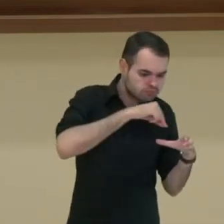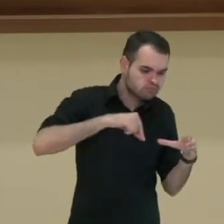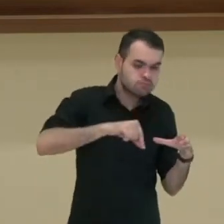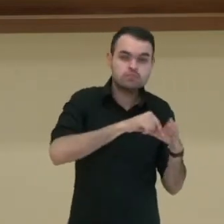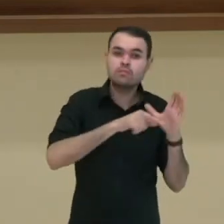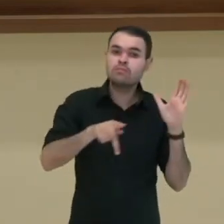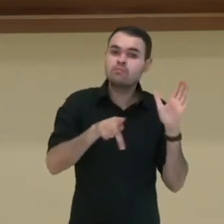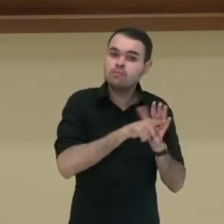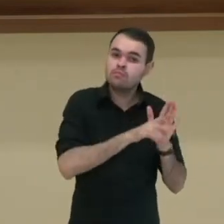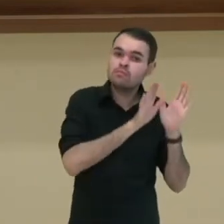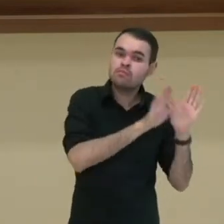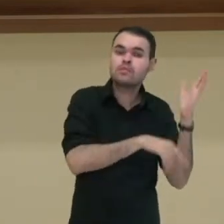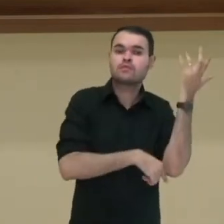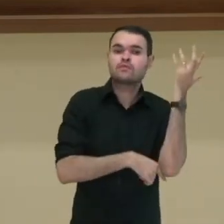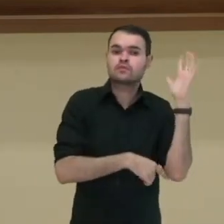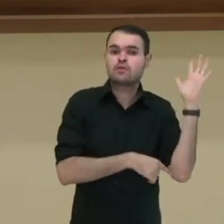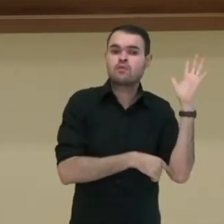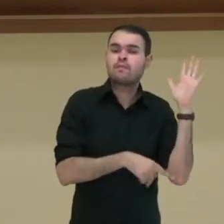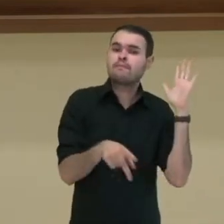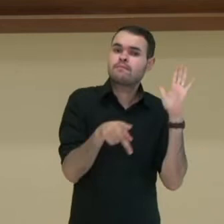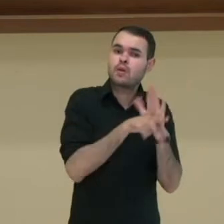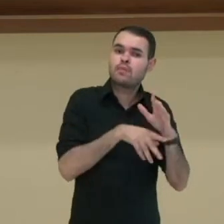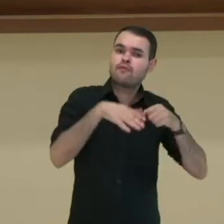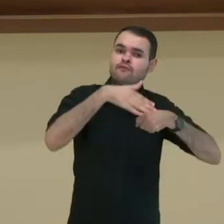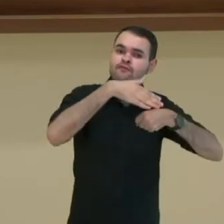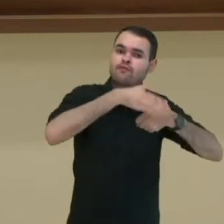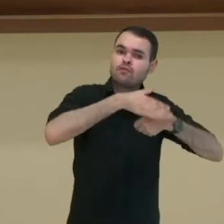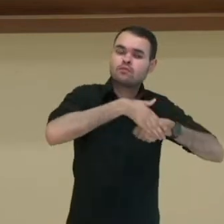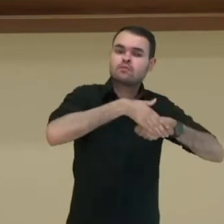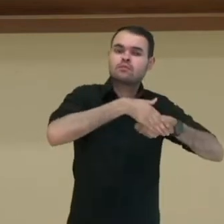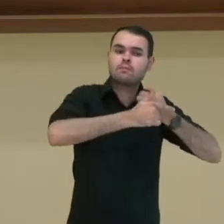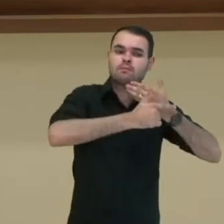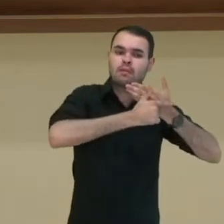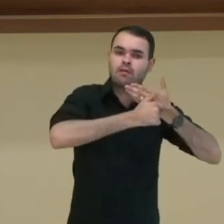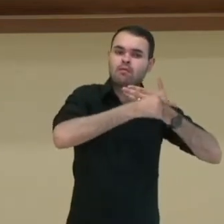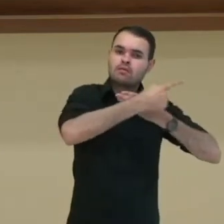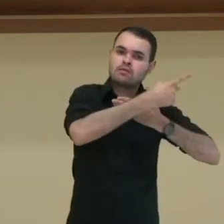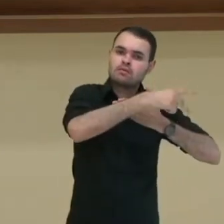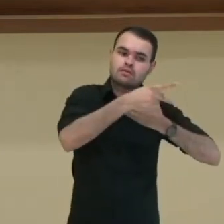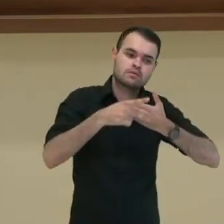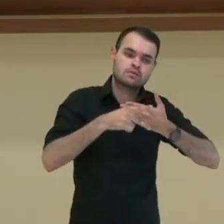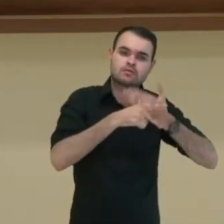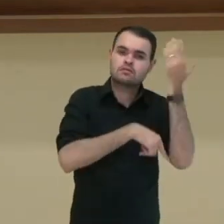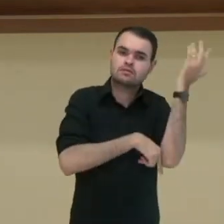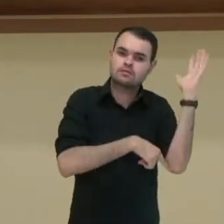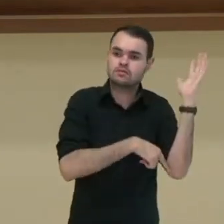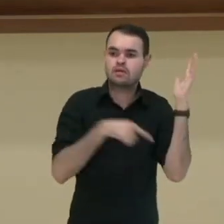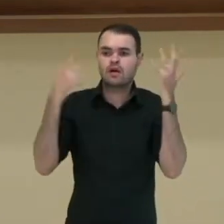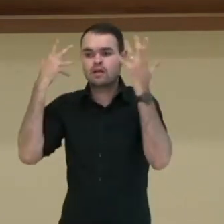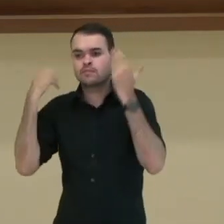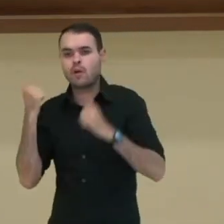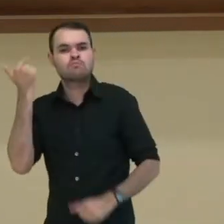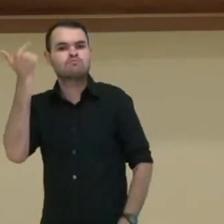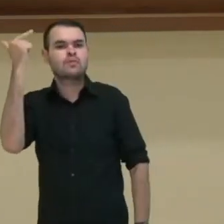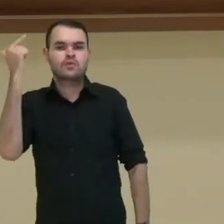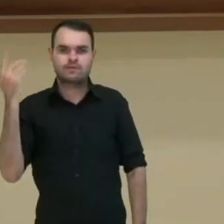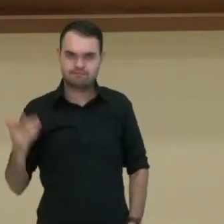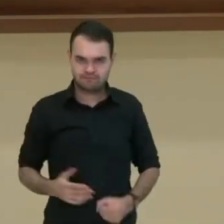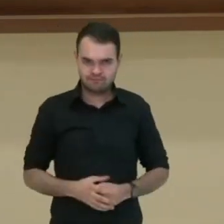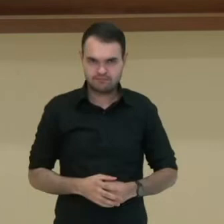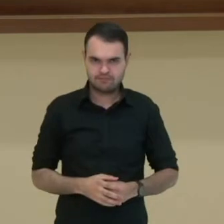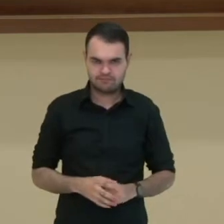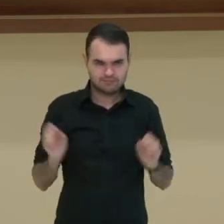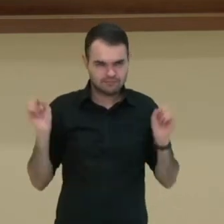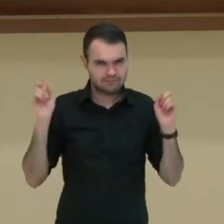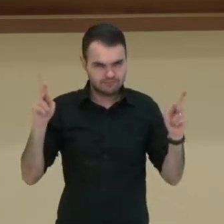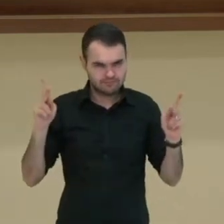da célula vegetal, porque as funções ali são específicas de um vegetal, que no animal não existem, ok? Muito